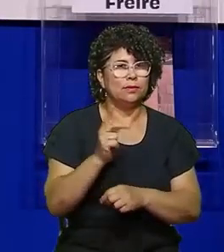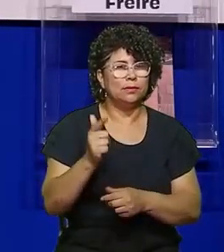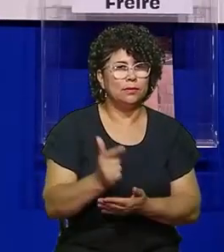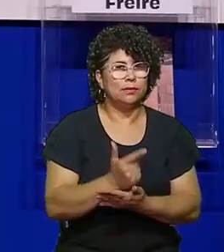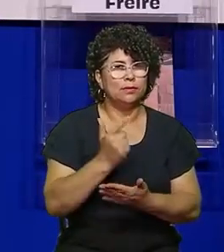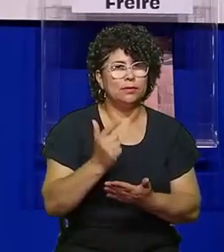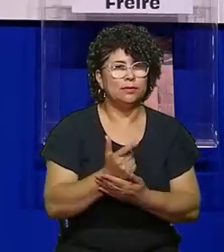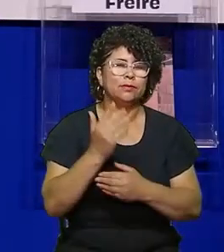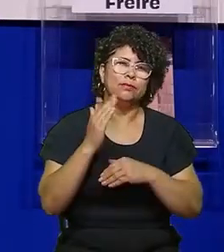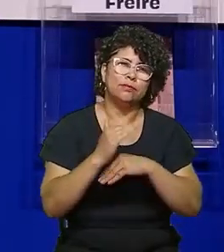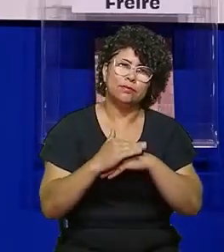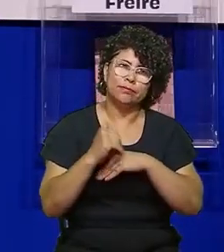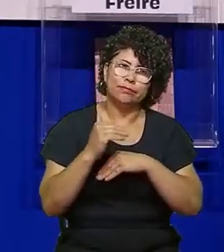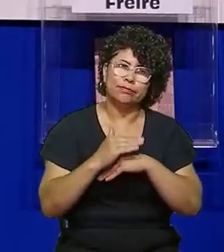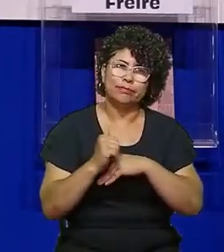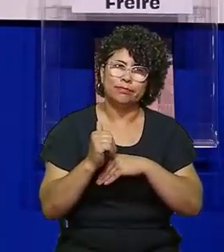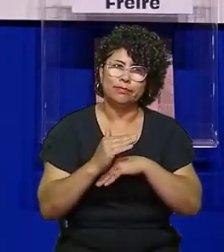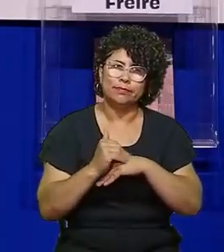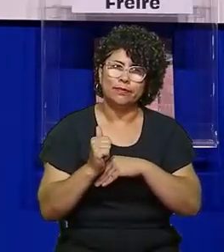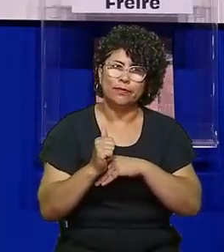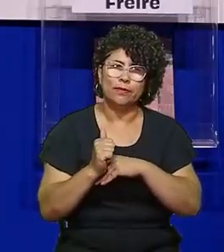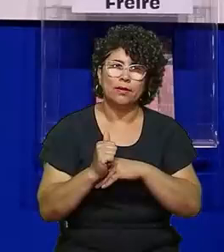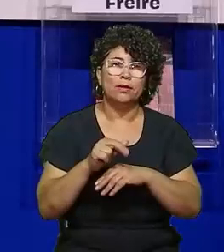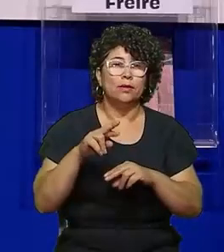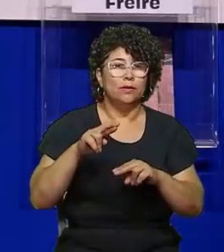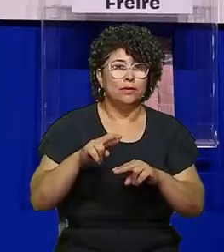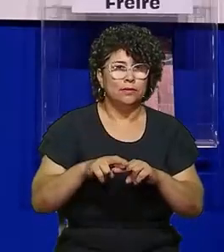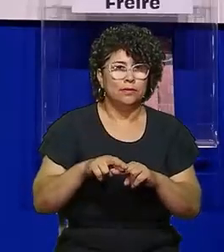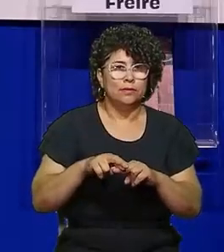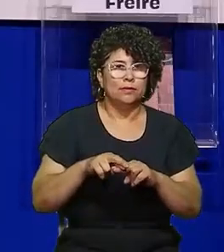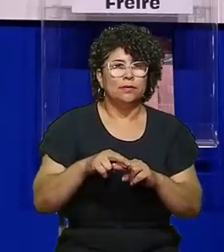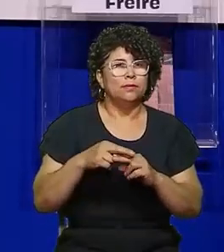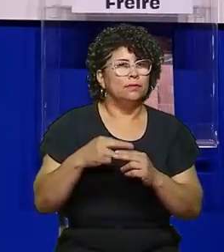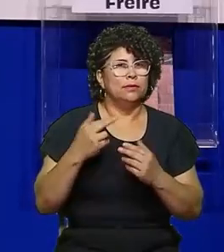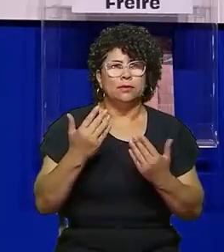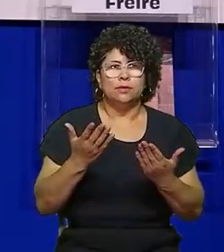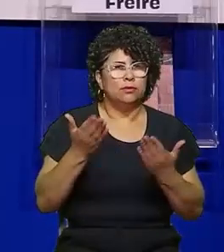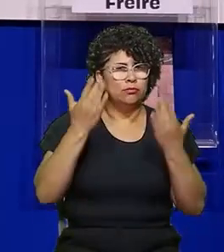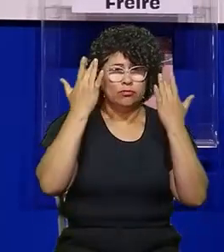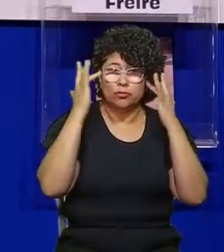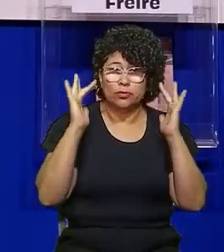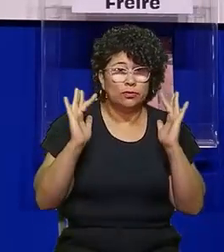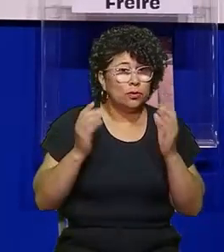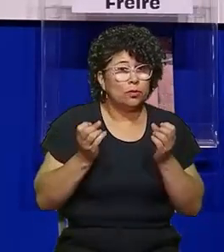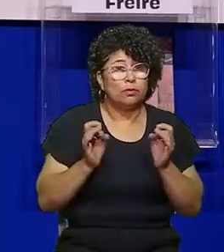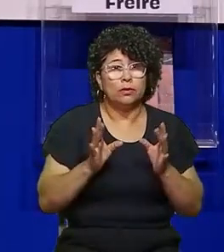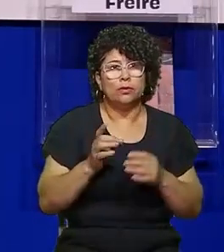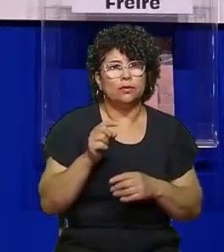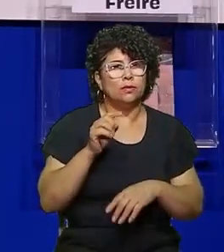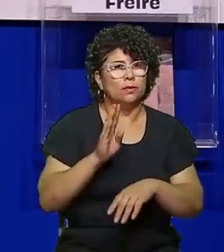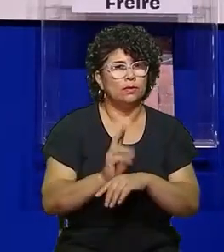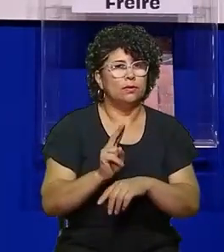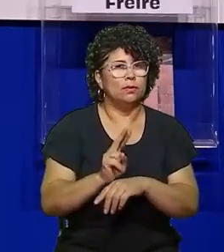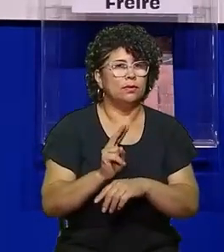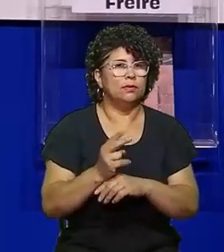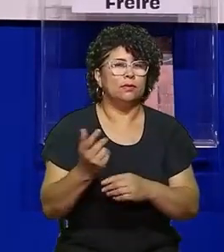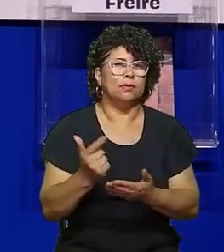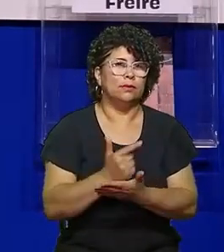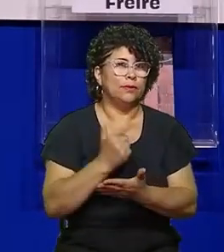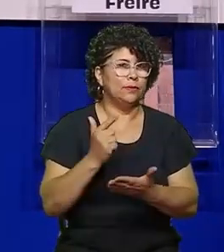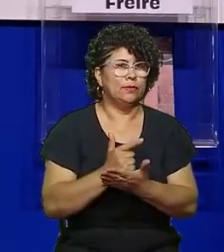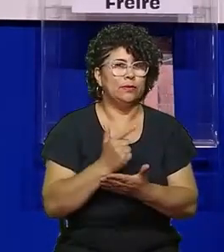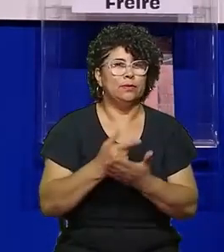a pessoa a quem este volume pertenceu, eu não tenho a menor ideia, porque comprei em um leilão, mas cuidou muito bem. Olha a